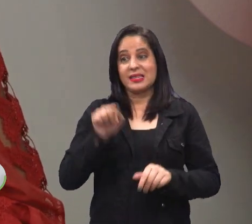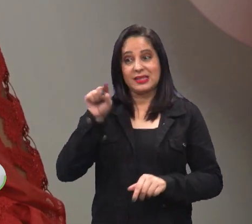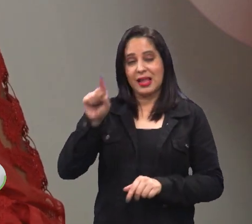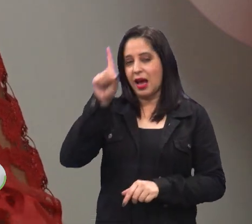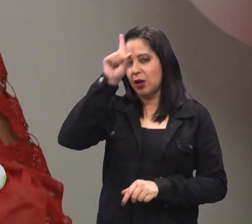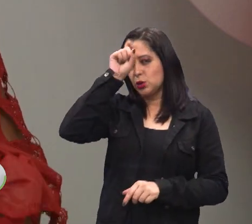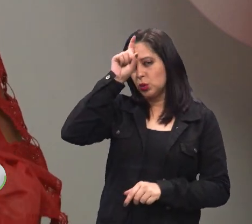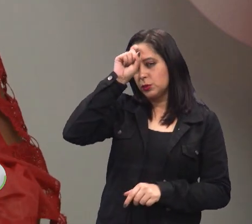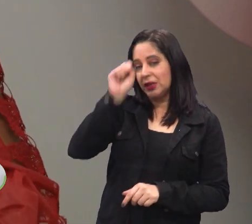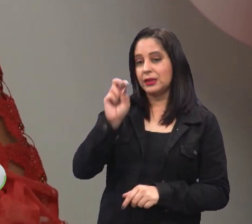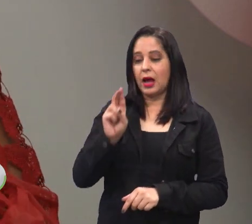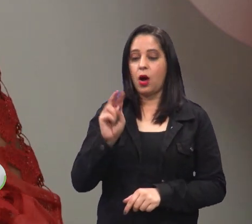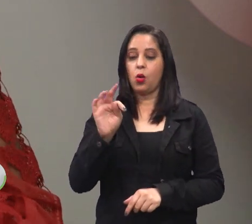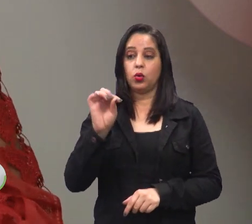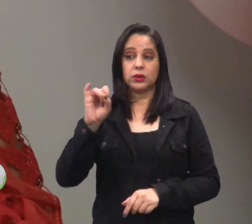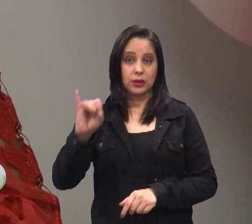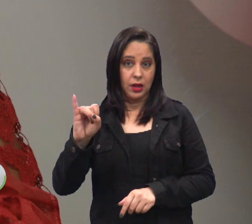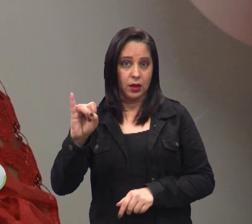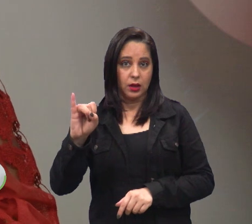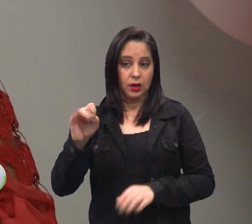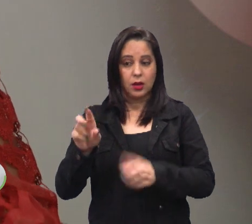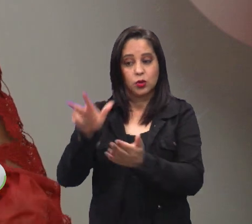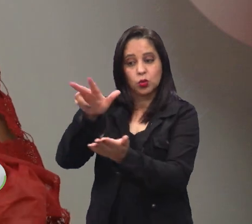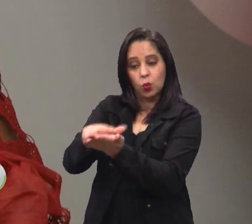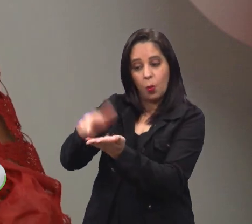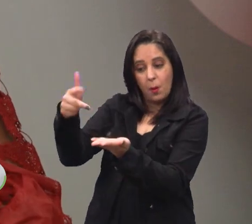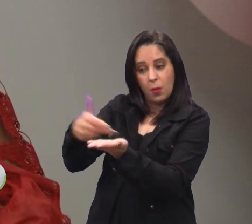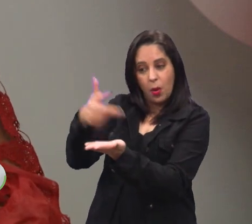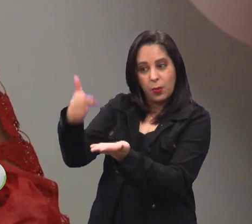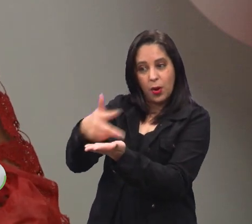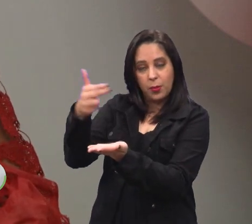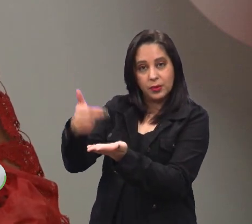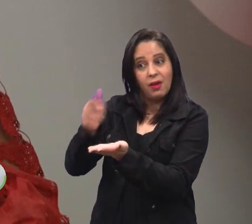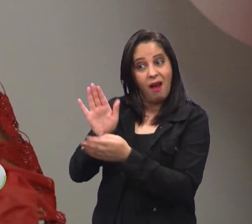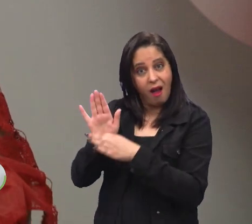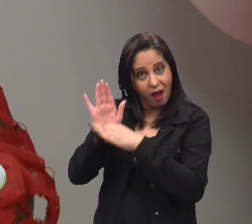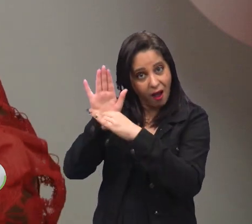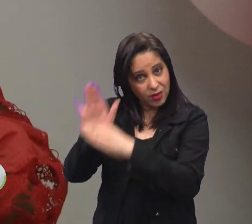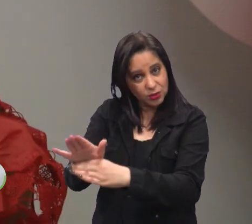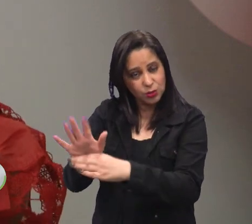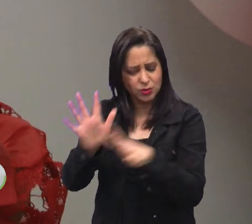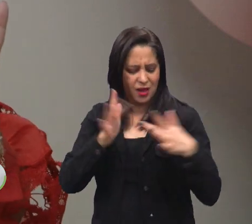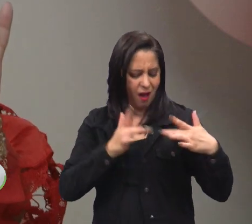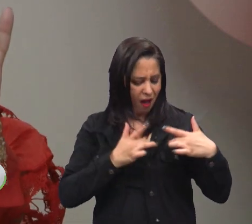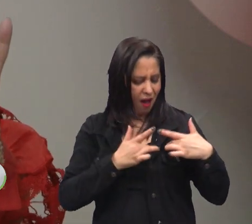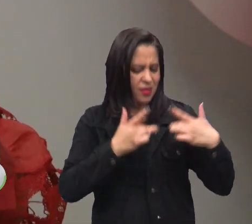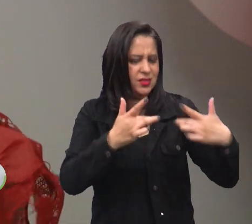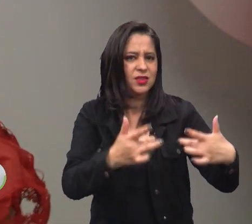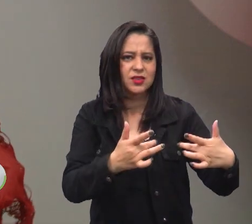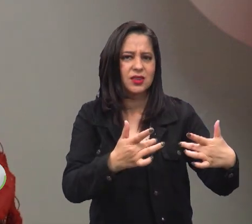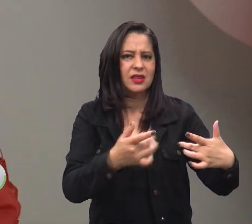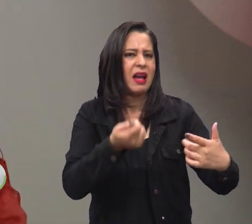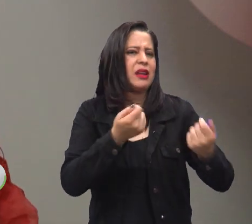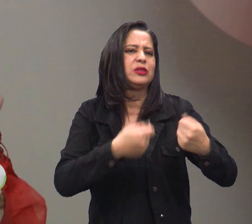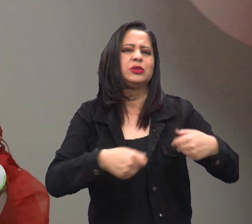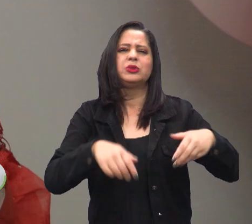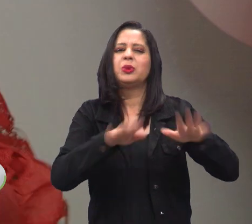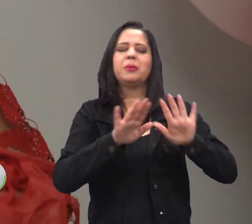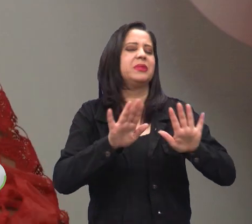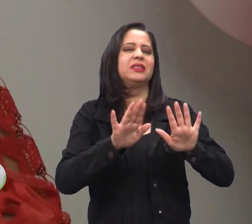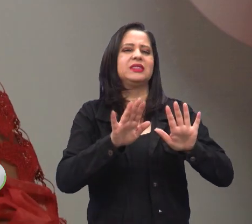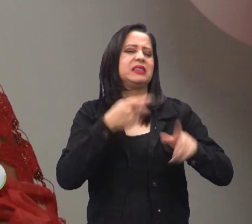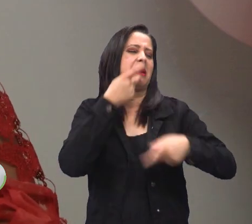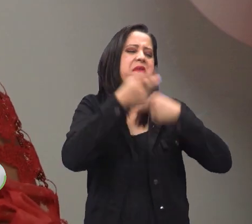nas UTIs, nos centros cirúrgicos, e é um tipo de solidariedade que não precisa de palavras, não. Só de um